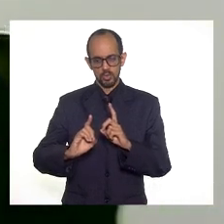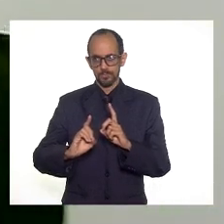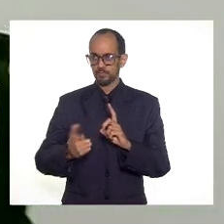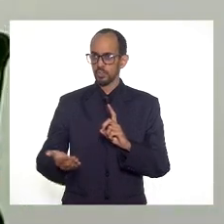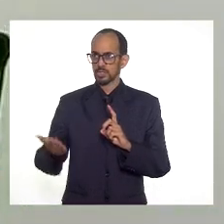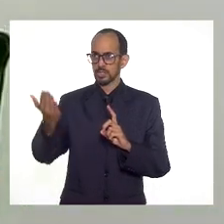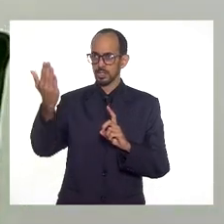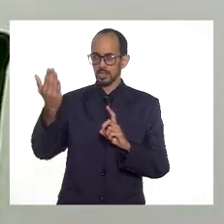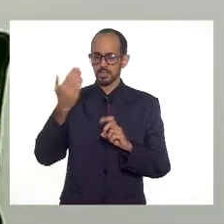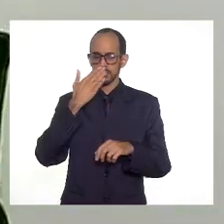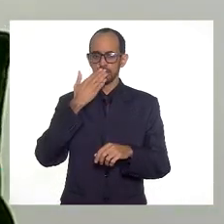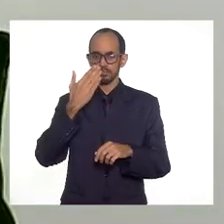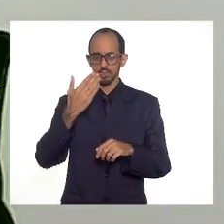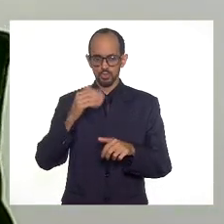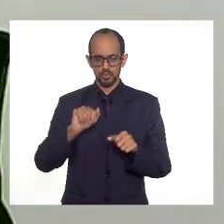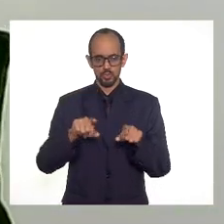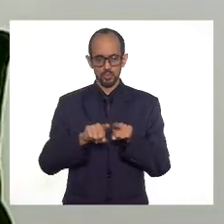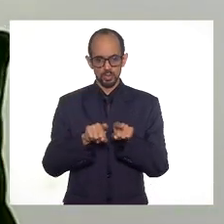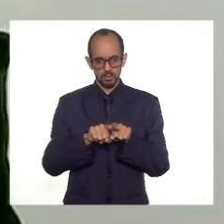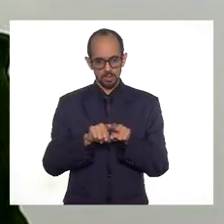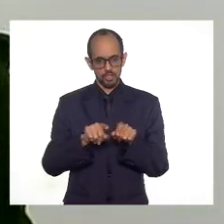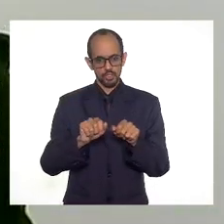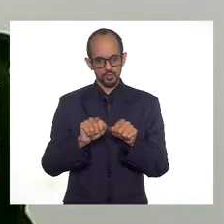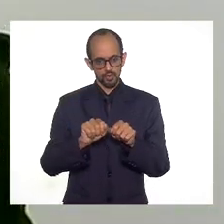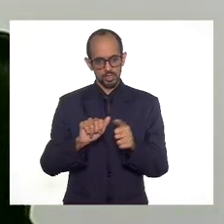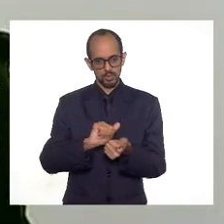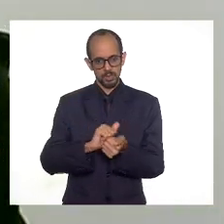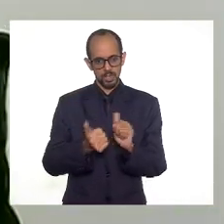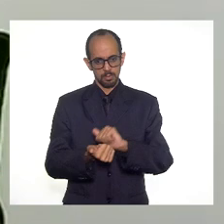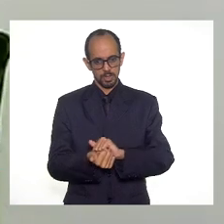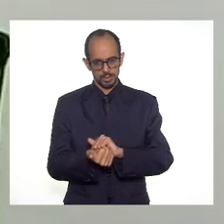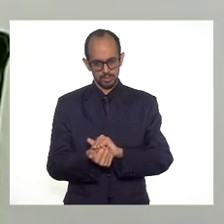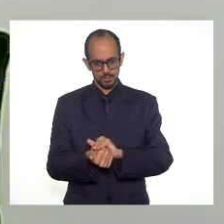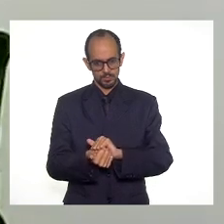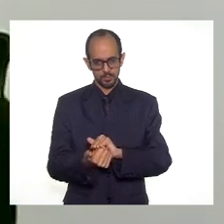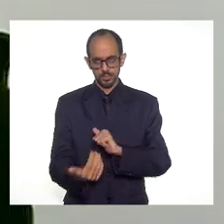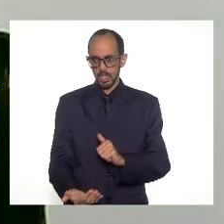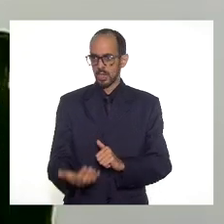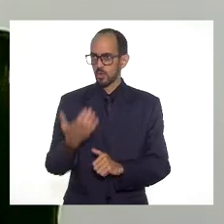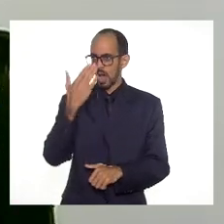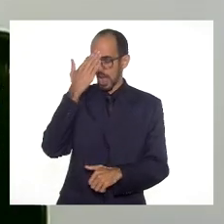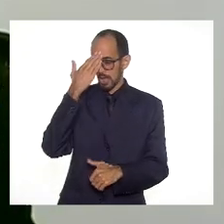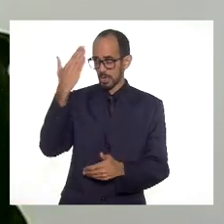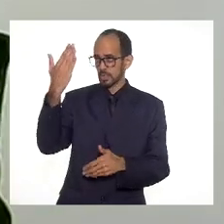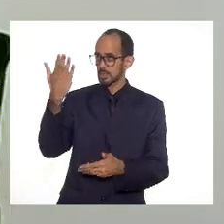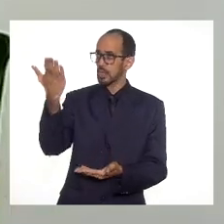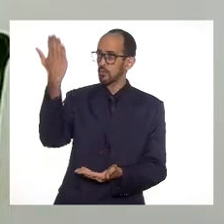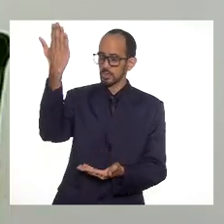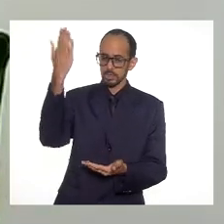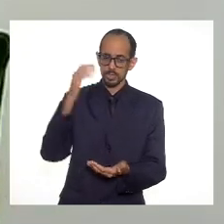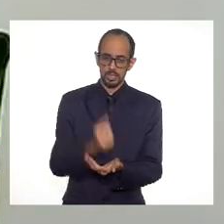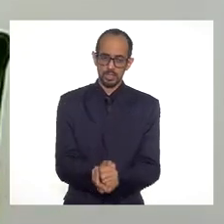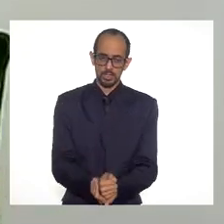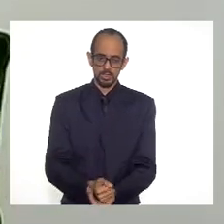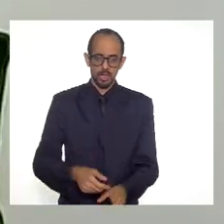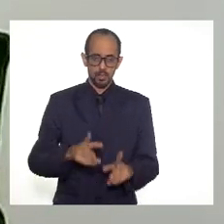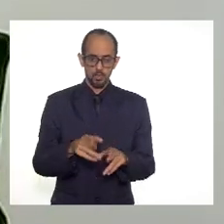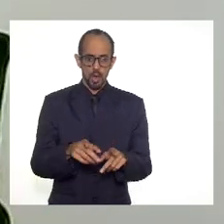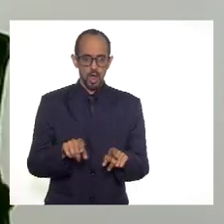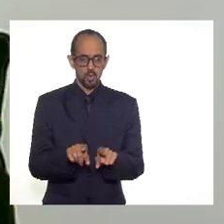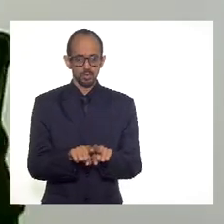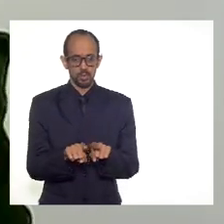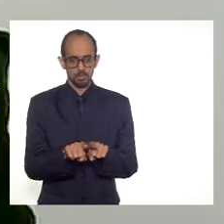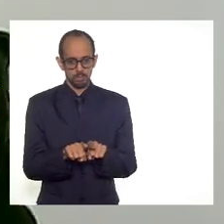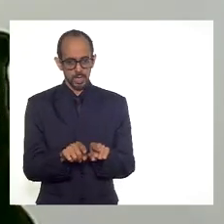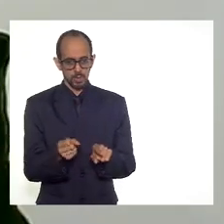pedidos, nós fizemos, o governo fez uma adequação. Quero agradecer a Vossa Excelência, porque também, da mesma maneira, quando eu lhe fiz